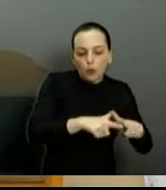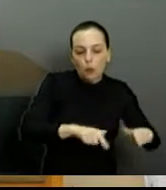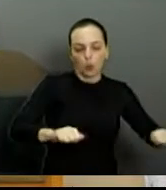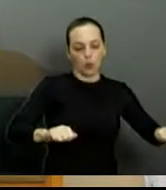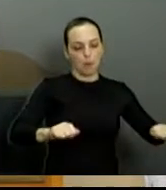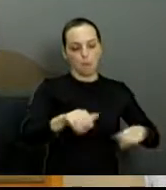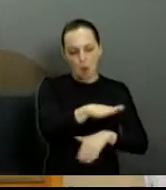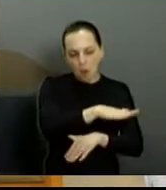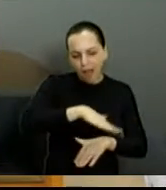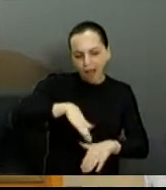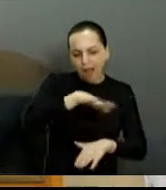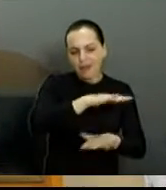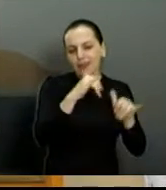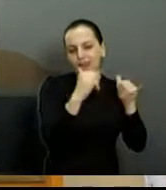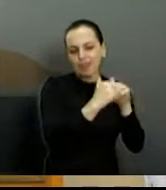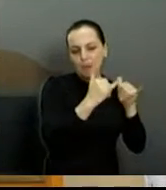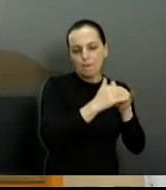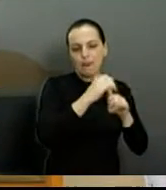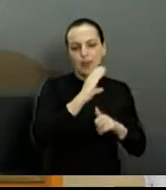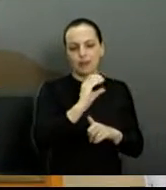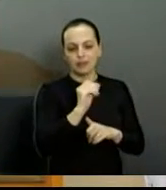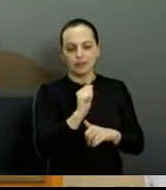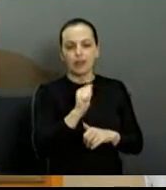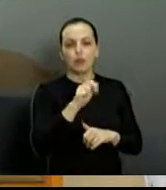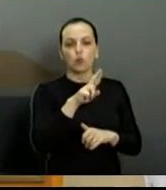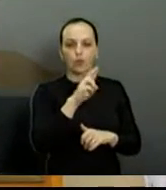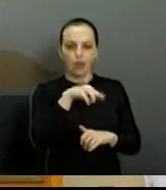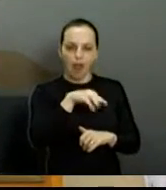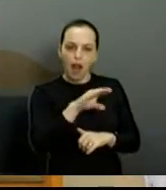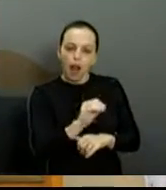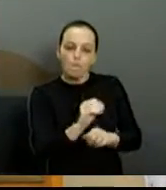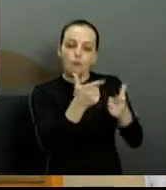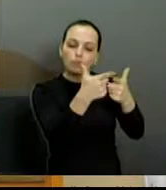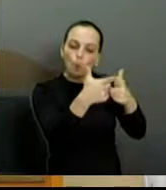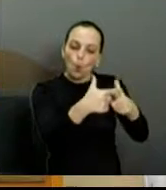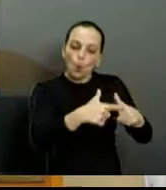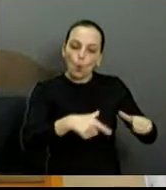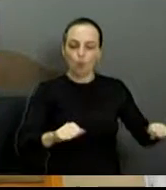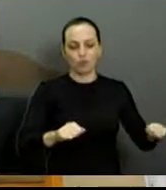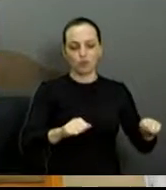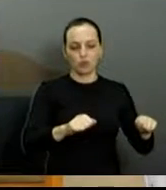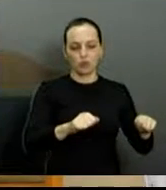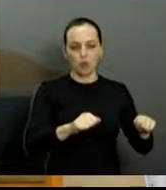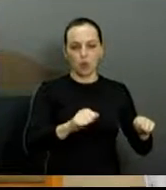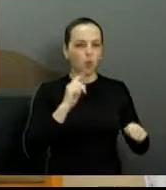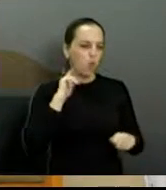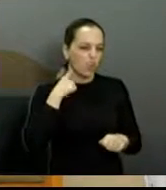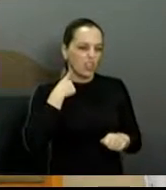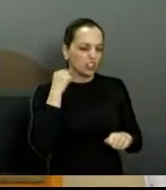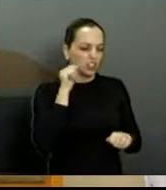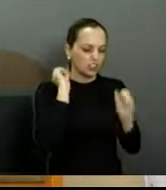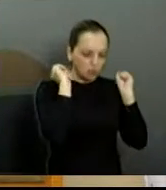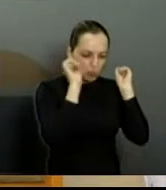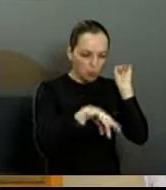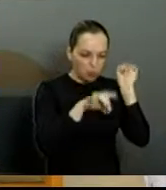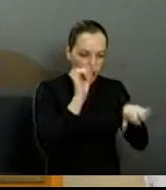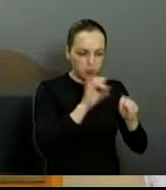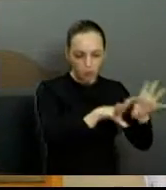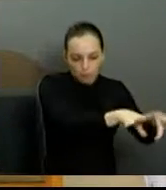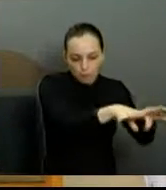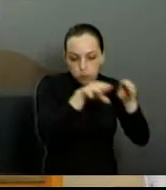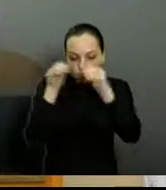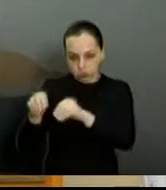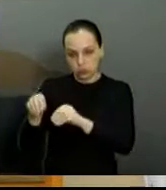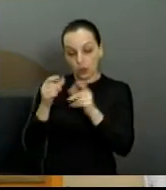vários colchões lá colchões resto de the move na verdade o irmão de rua eles adotaram